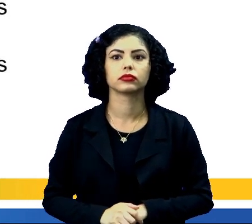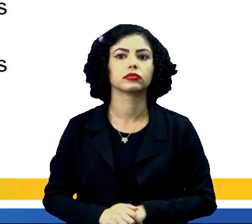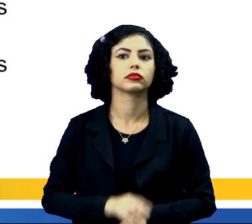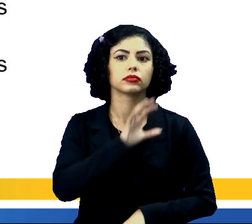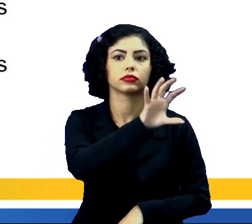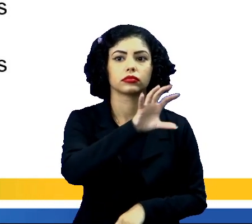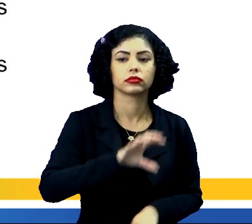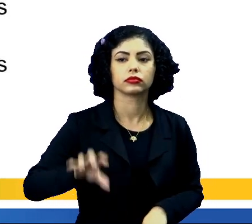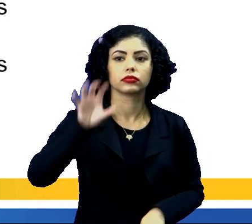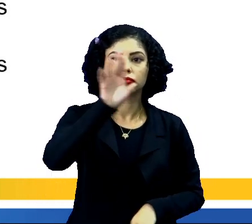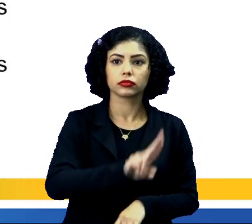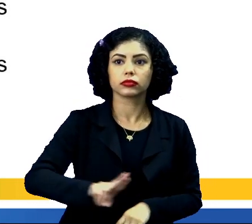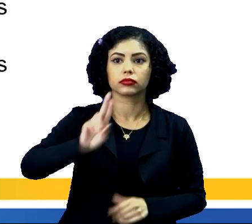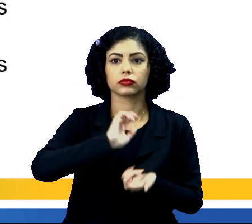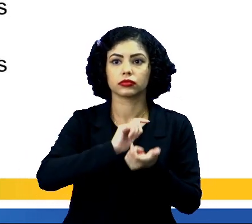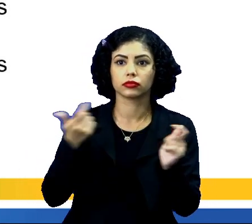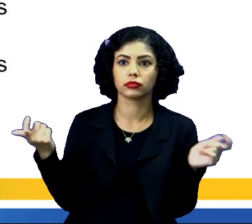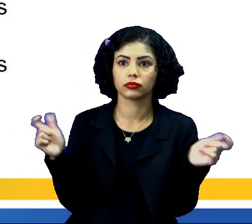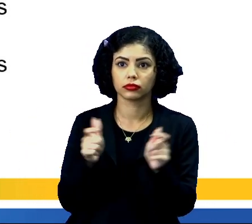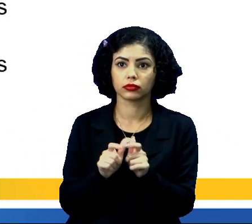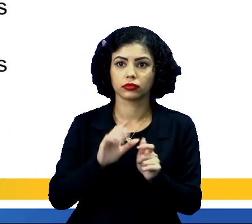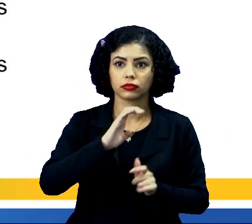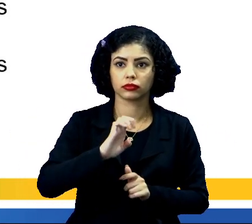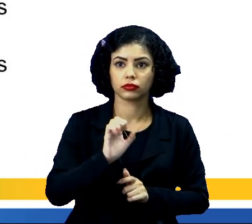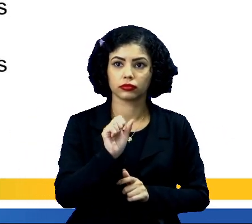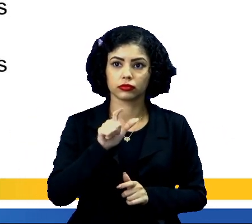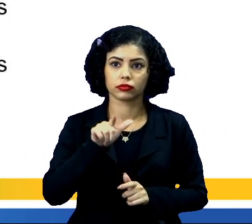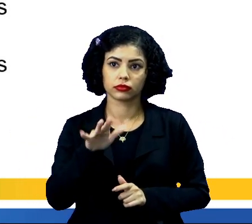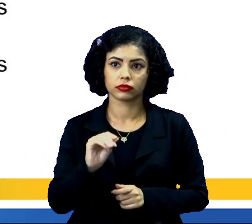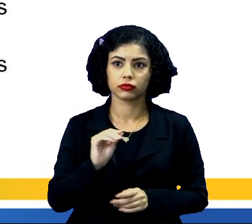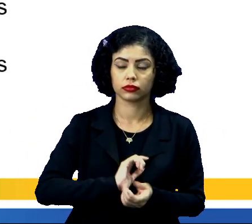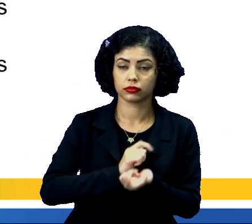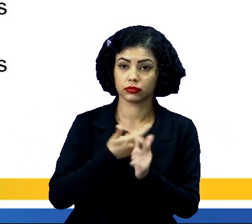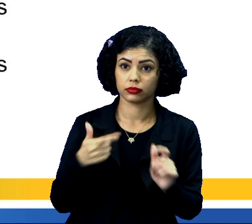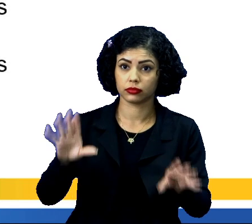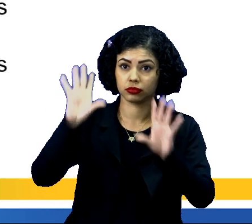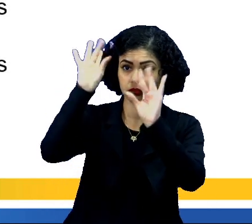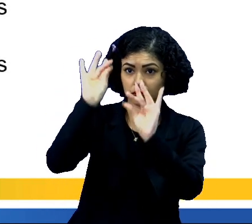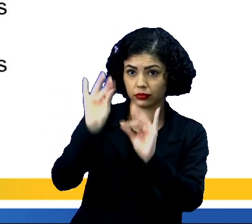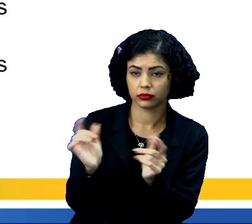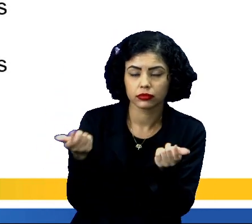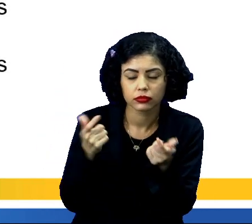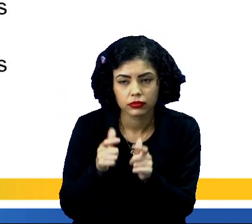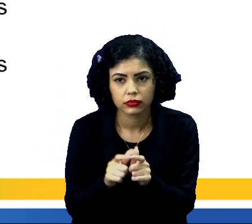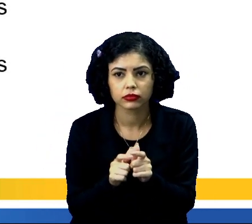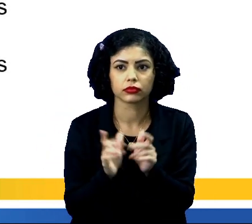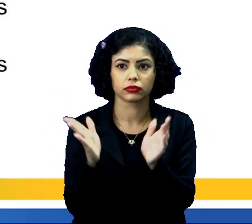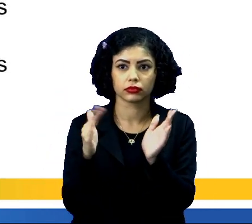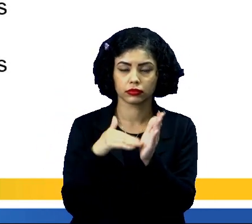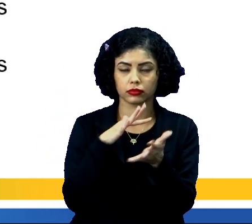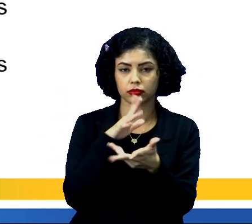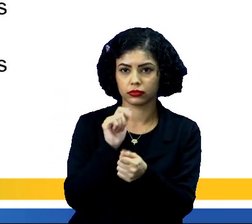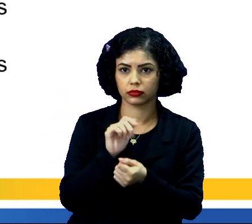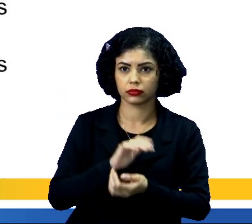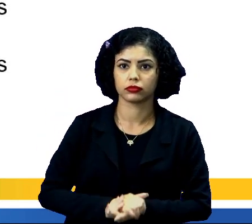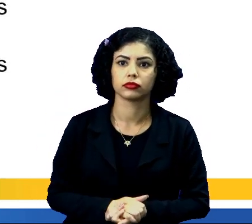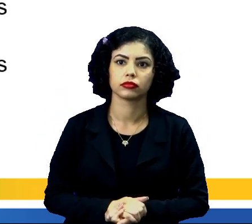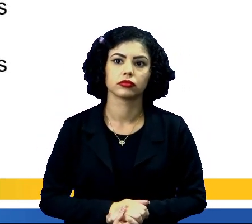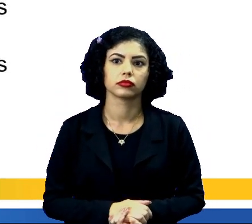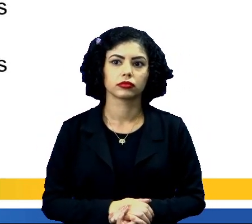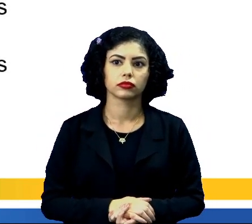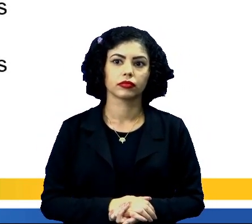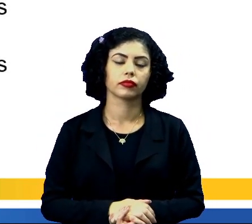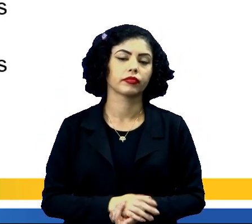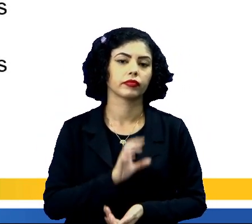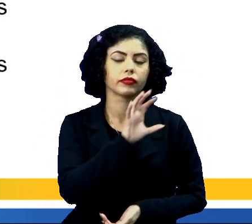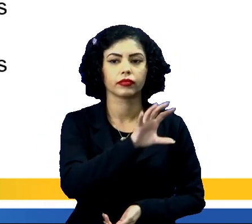E os mapas, eles utilizam a menor escala, conseguindo retratar com menor detalhamento até mesmo o mundo. E para a elaboração